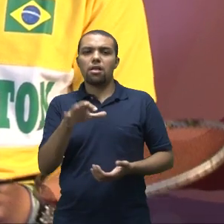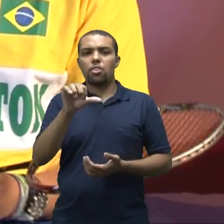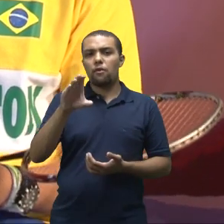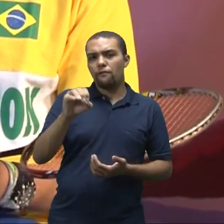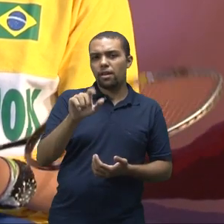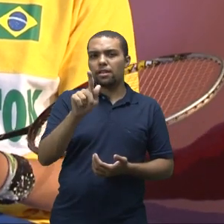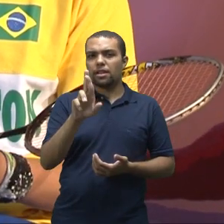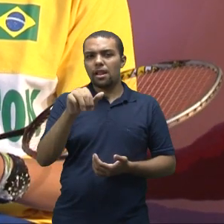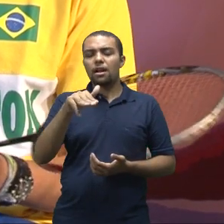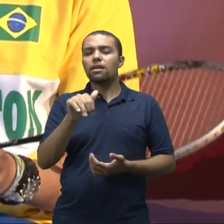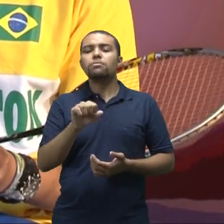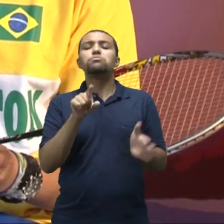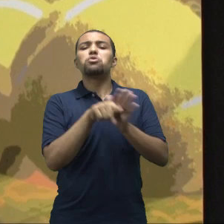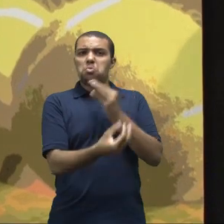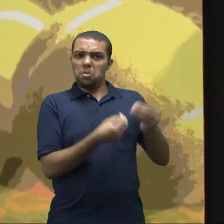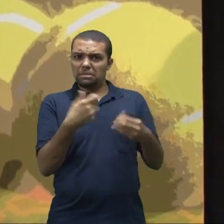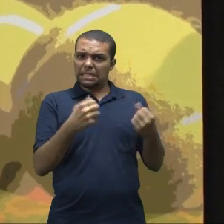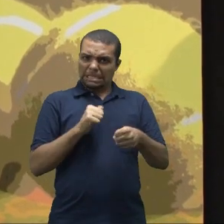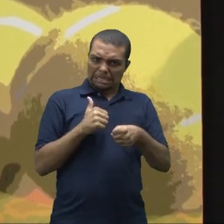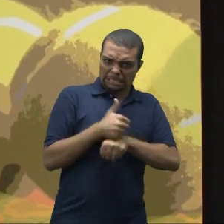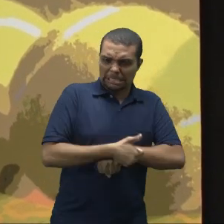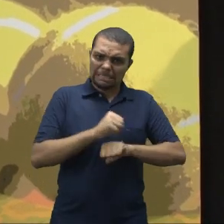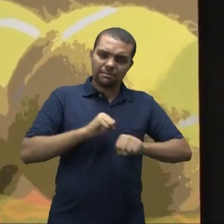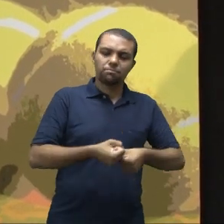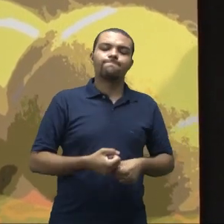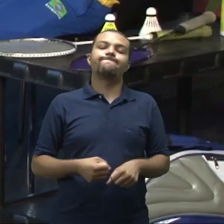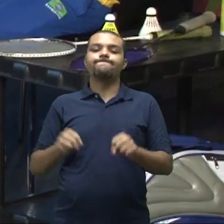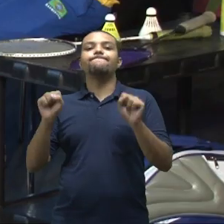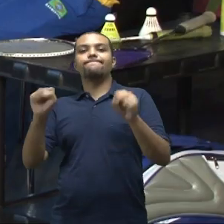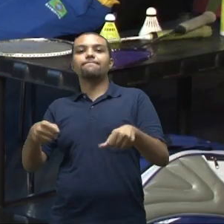de 90 gramas. E como que é? Tem que fazer muita força